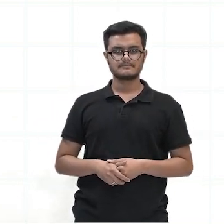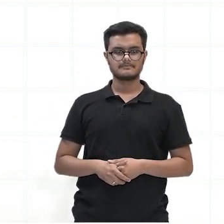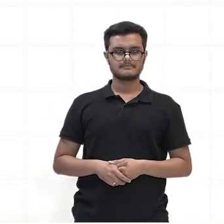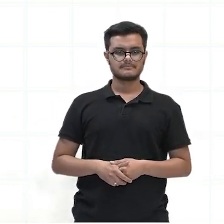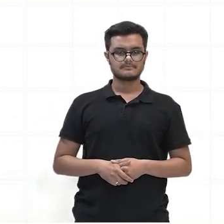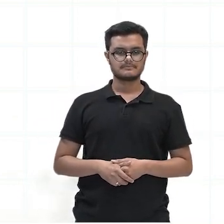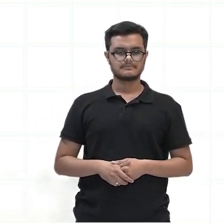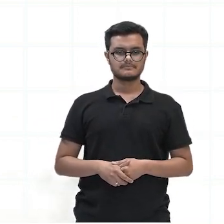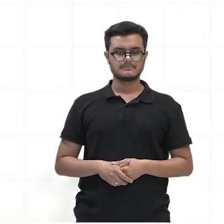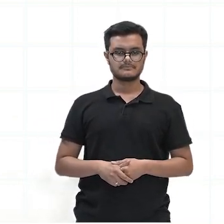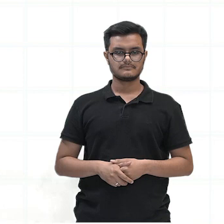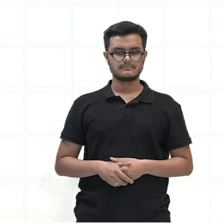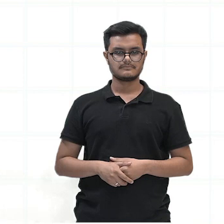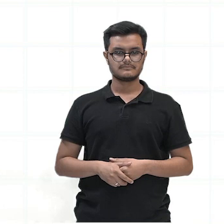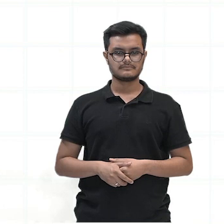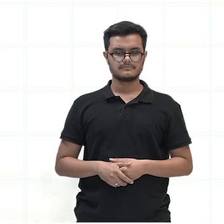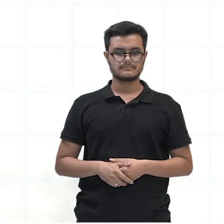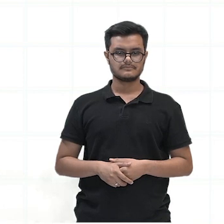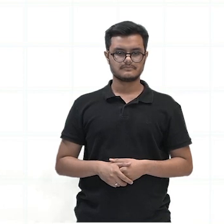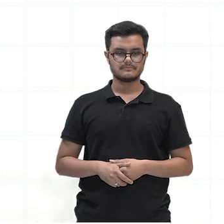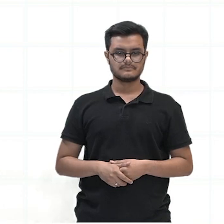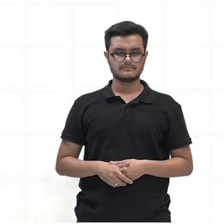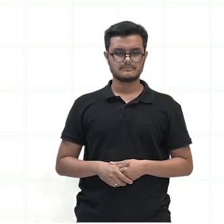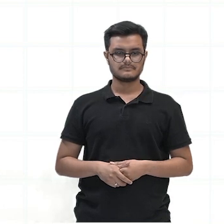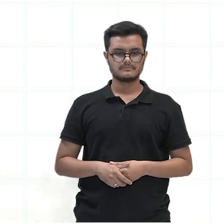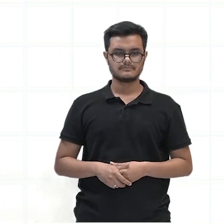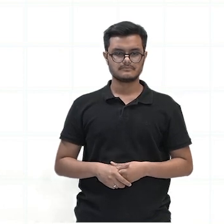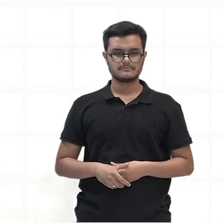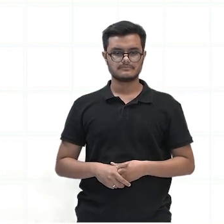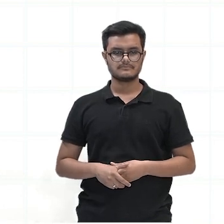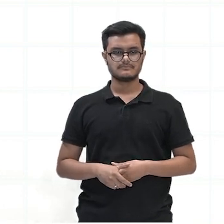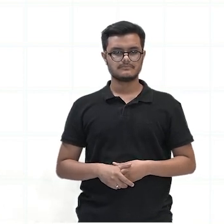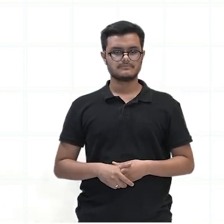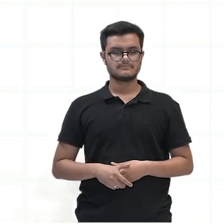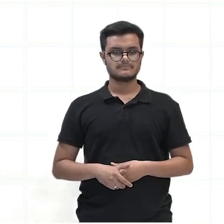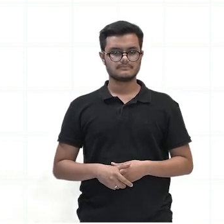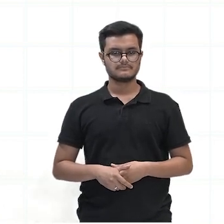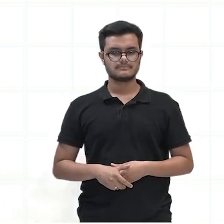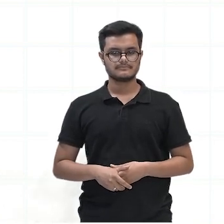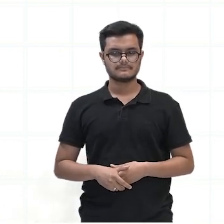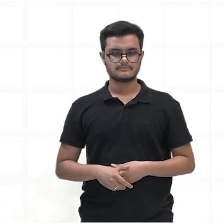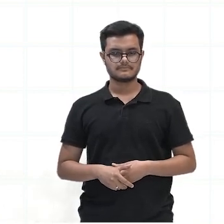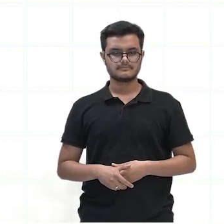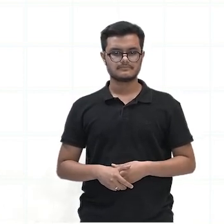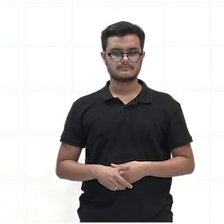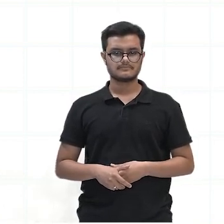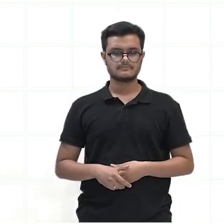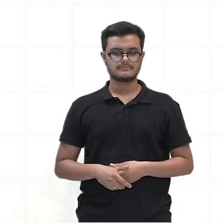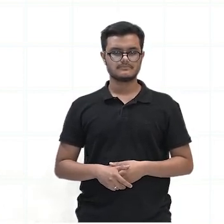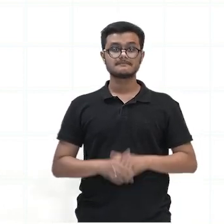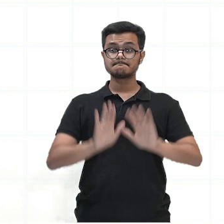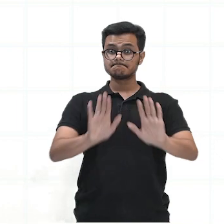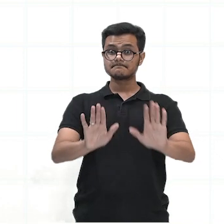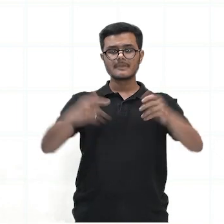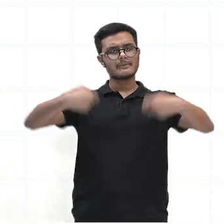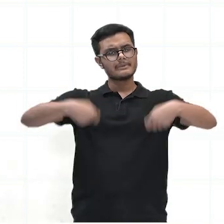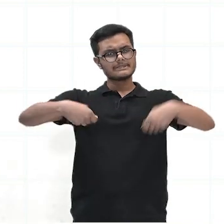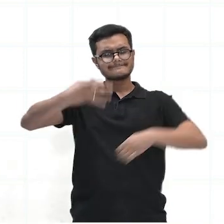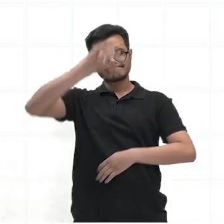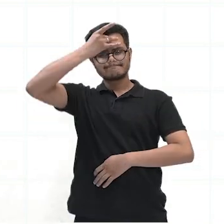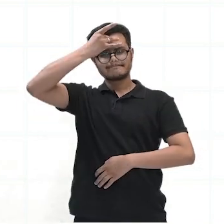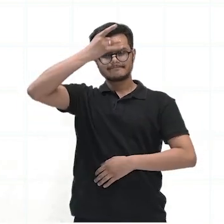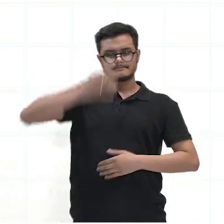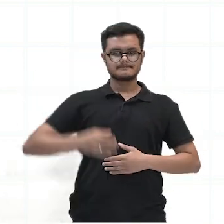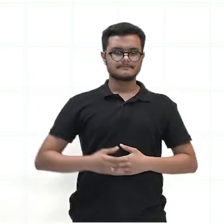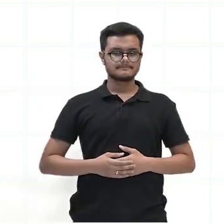é sang, sang, sang. E para vocês não esquecerem,